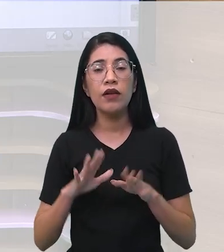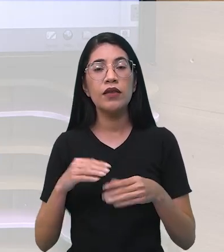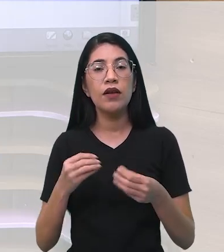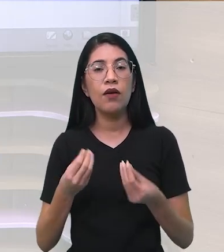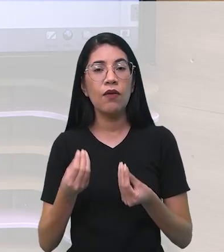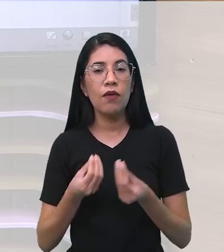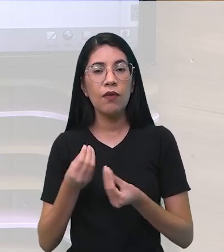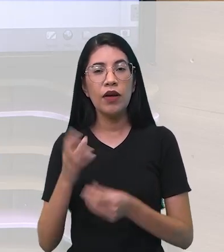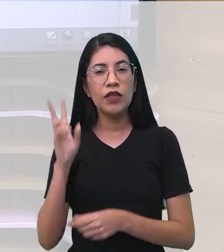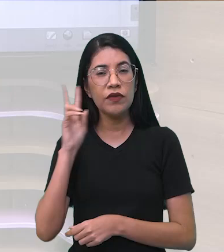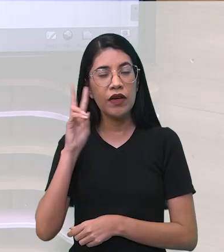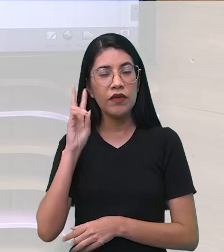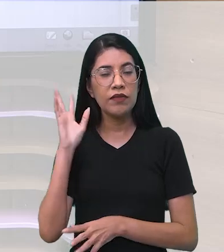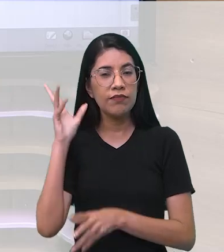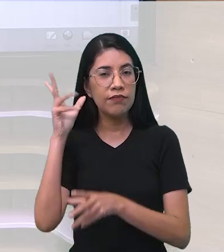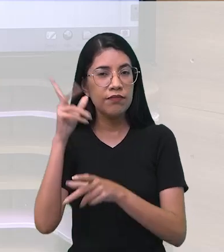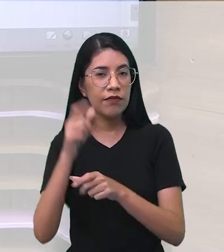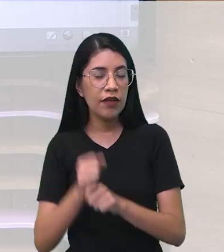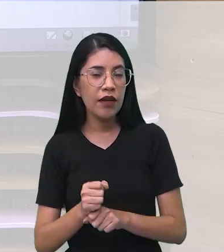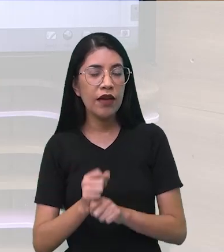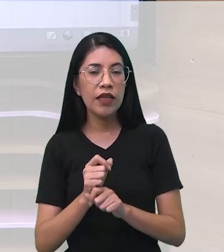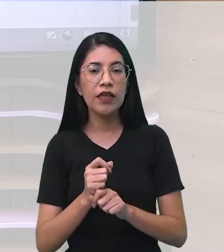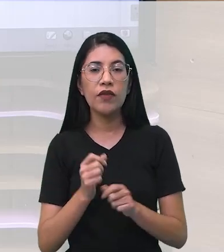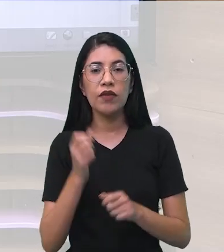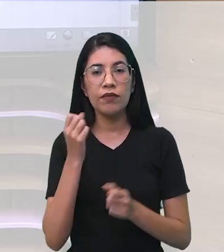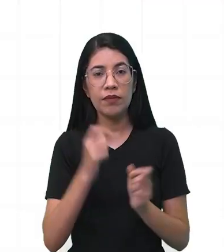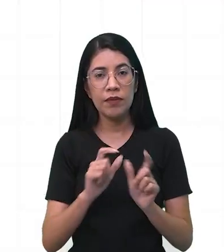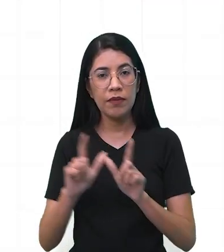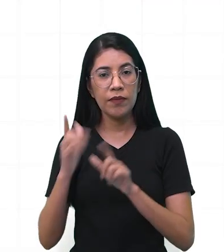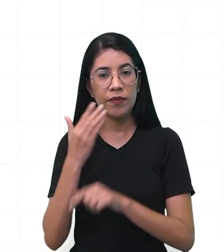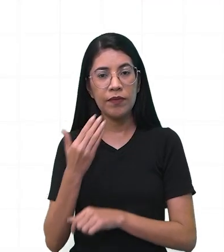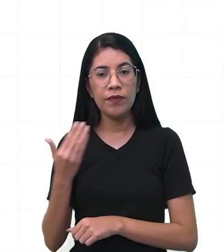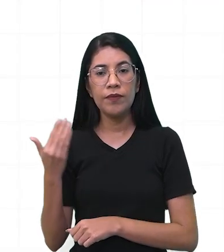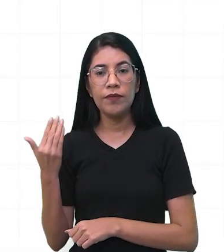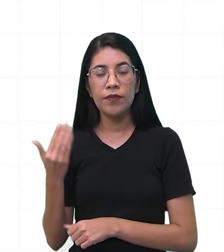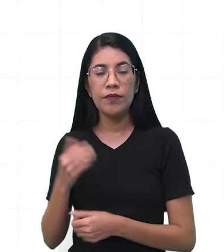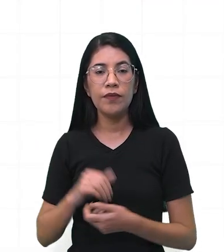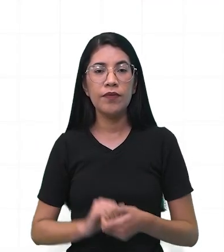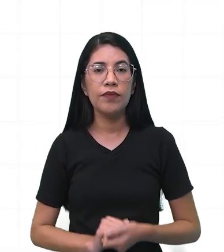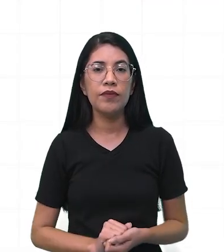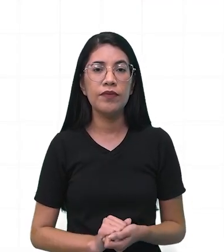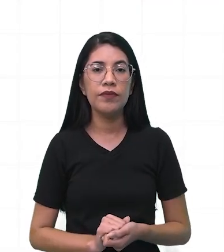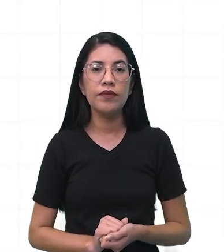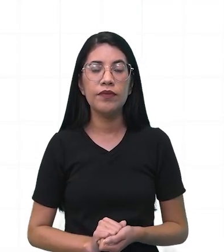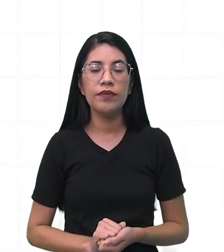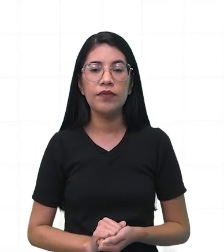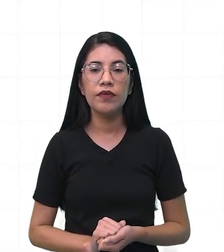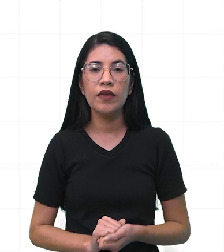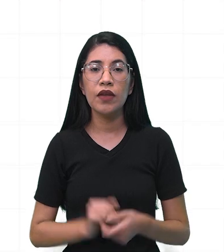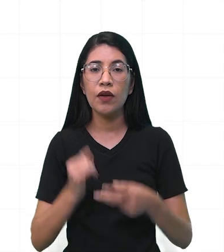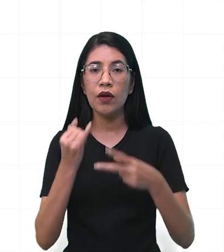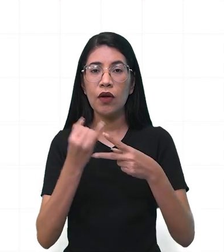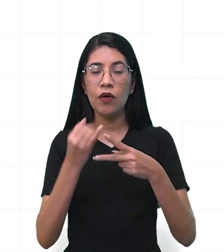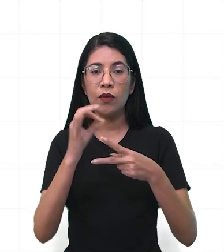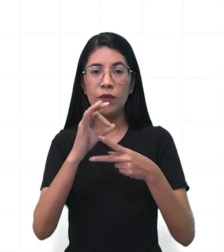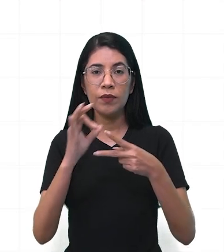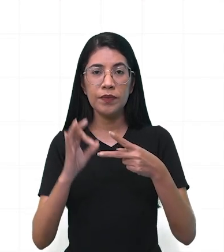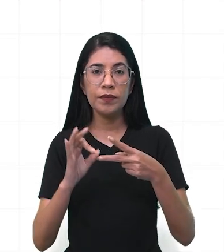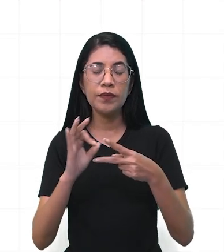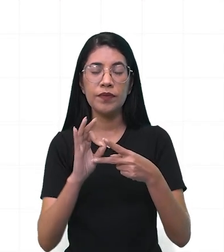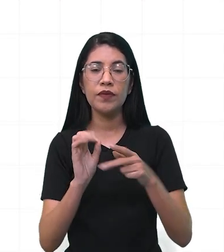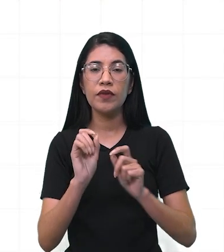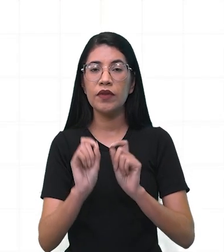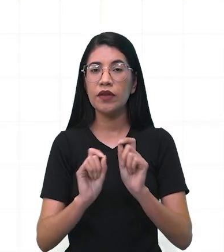o que é mesmo um polígono regular, nós vamos à nossa cartela. Observem aí esse tópico. Um polígono regular